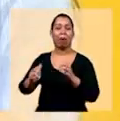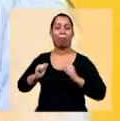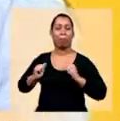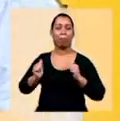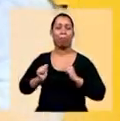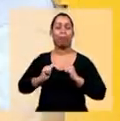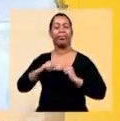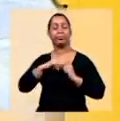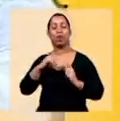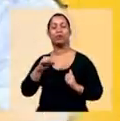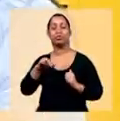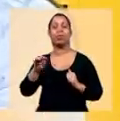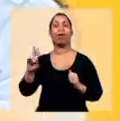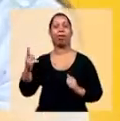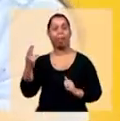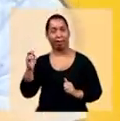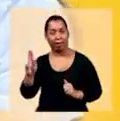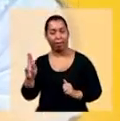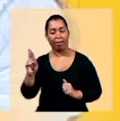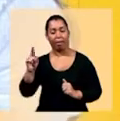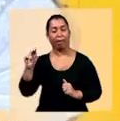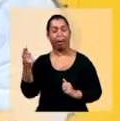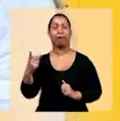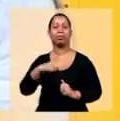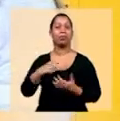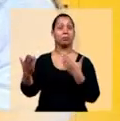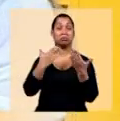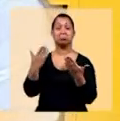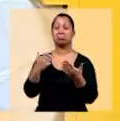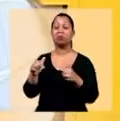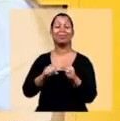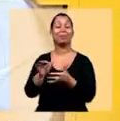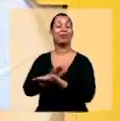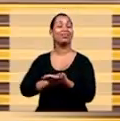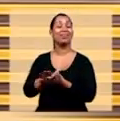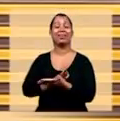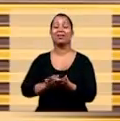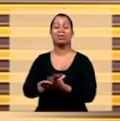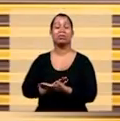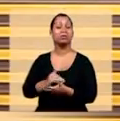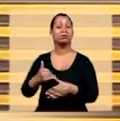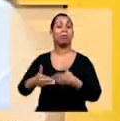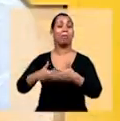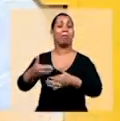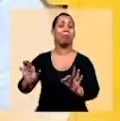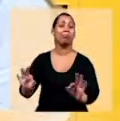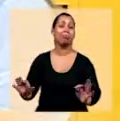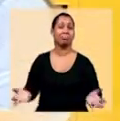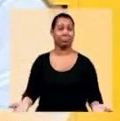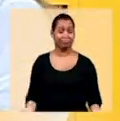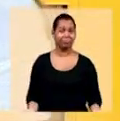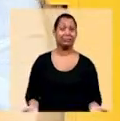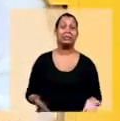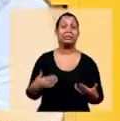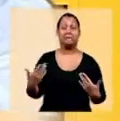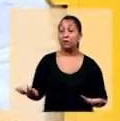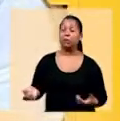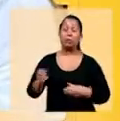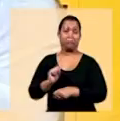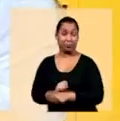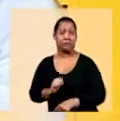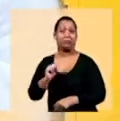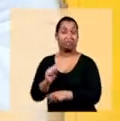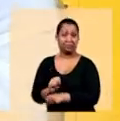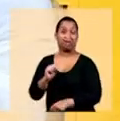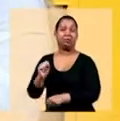você tem uma ouvidoria, às vezes você tem um RH, às vezes você tem um psicólogo que eles não trabalham. As coisas não andam. As coisas não andam, não é? Então fica ali